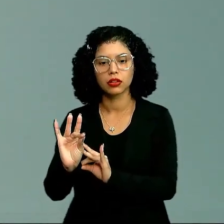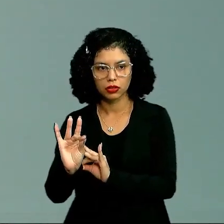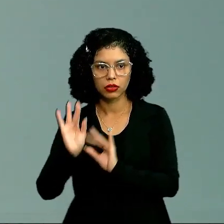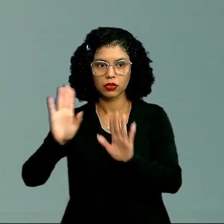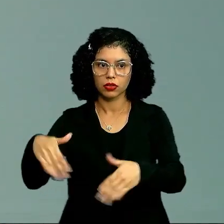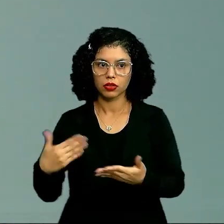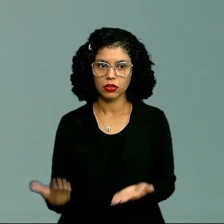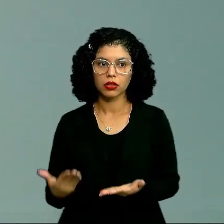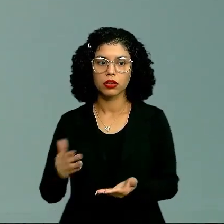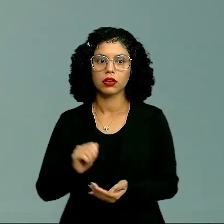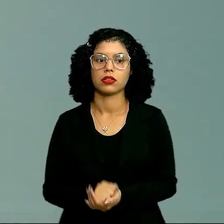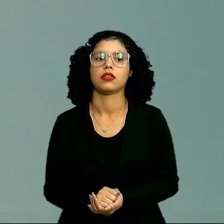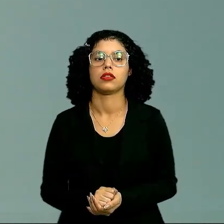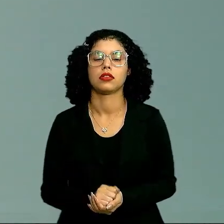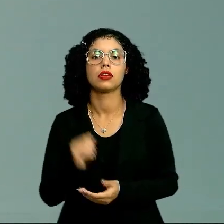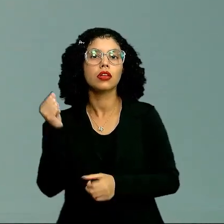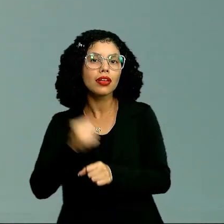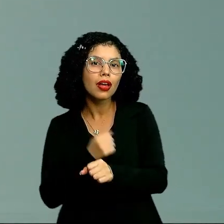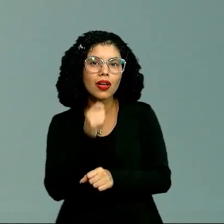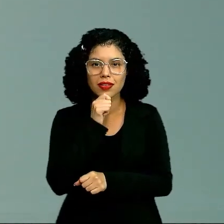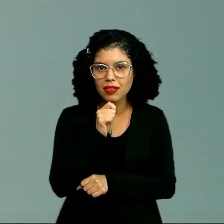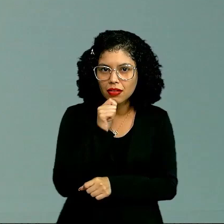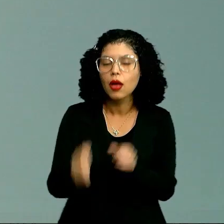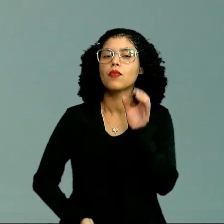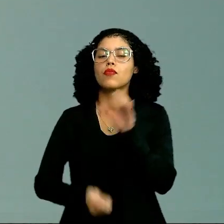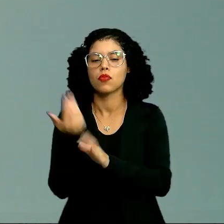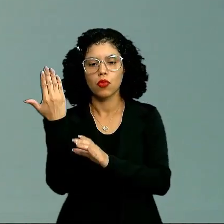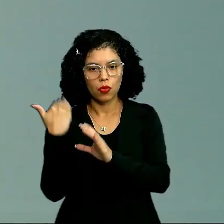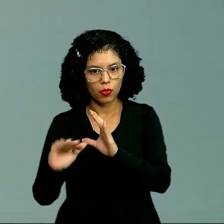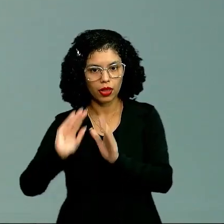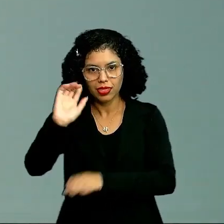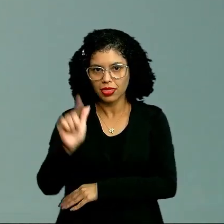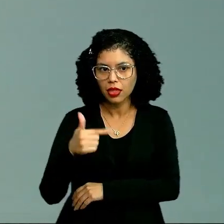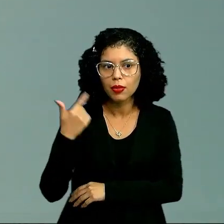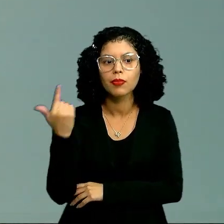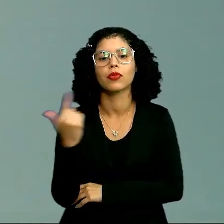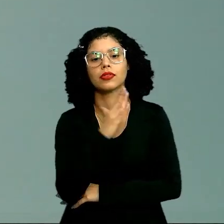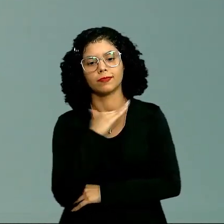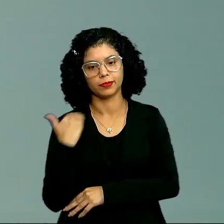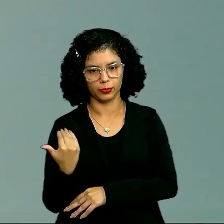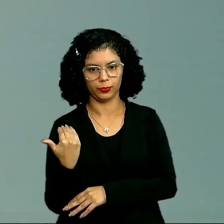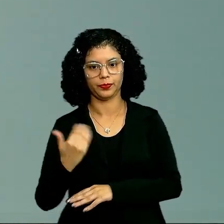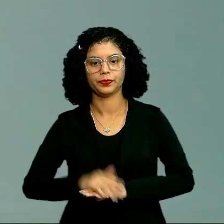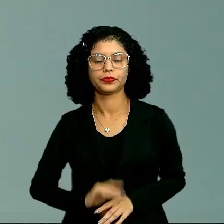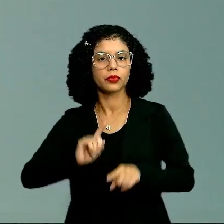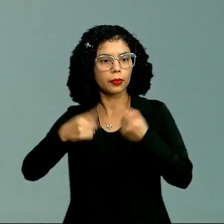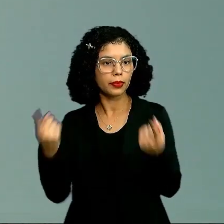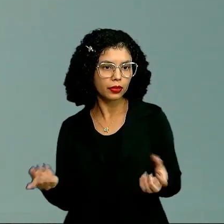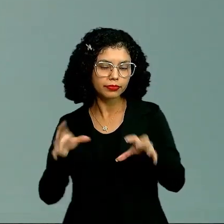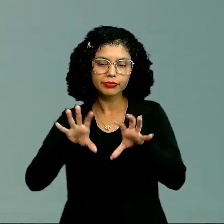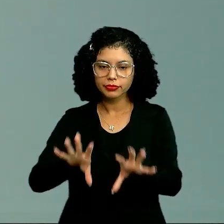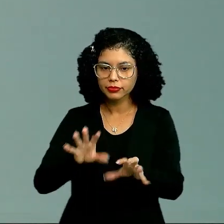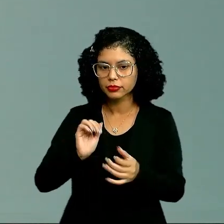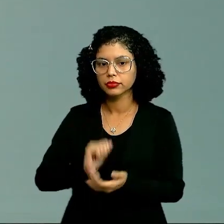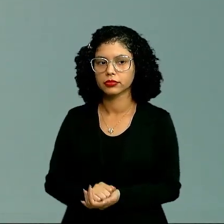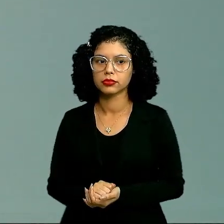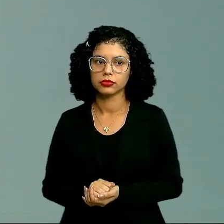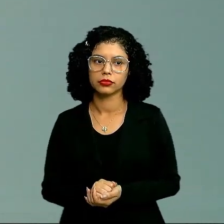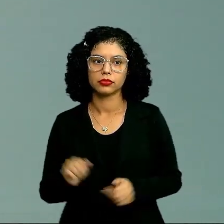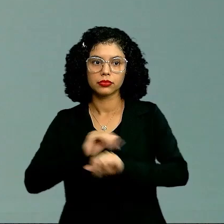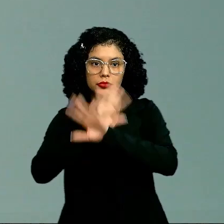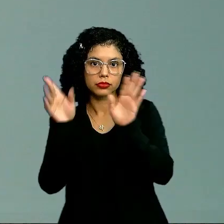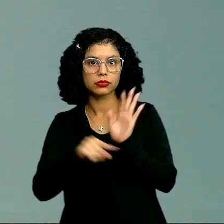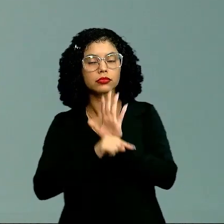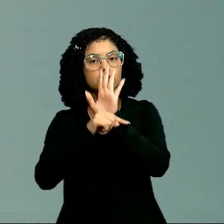é póstuma, quer dizer, essas obras são publicadas após a sua morte, tá? Mas isso não deixa